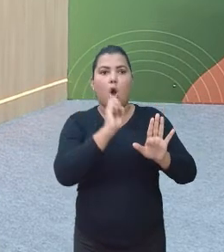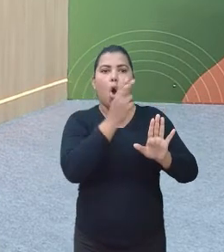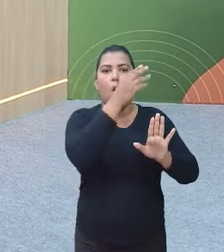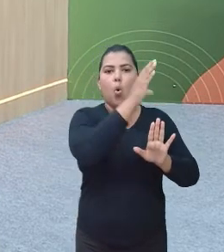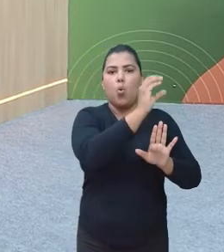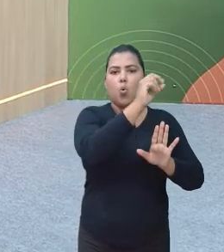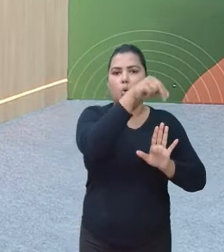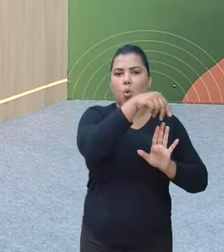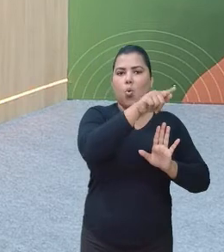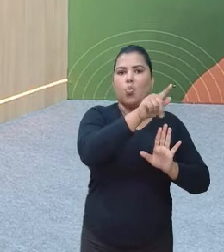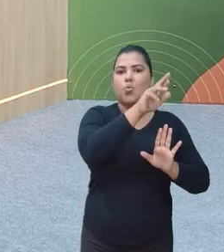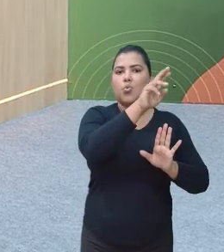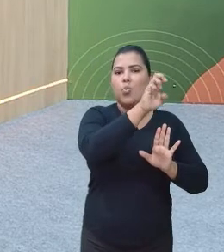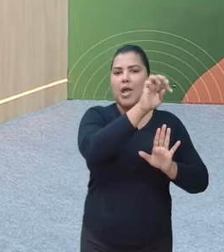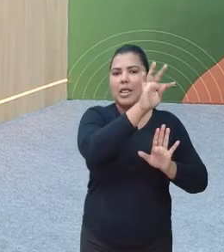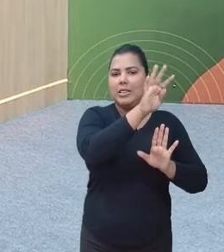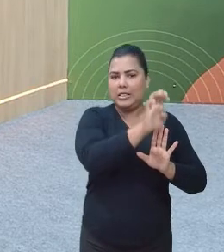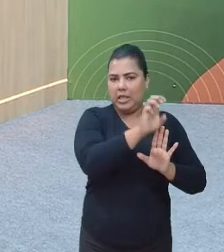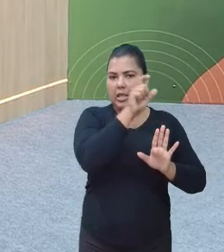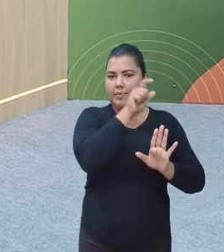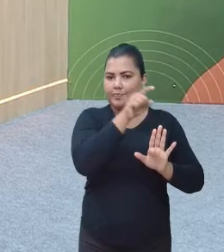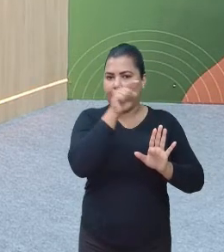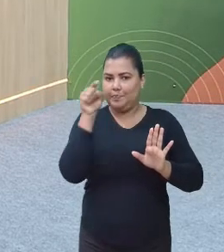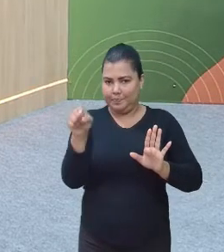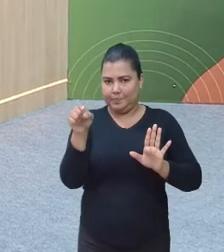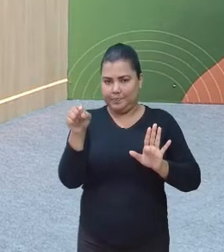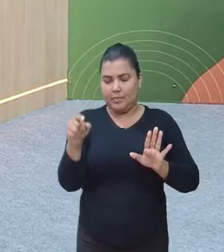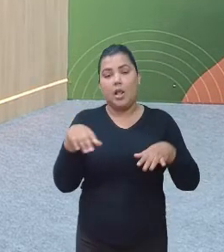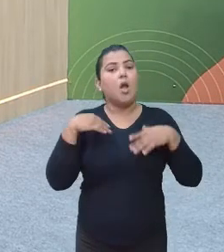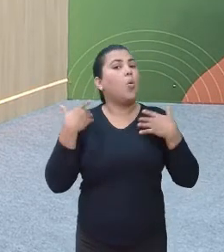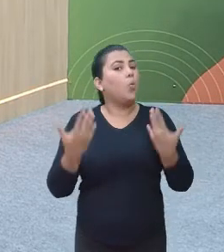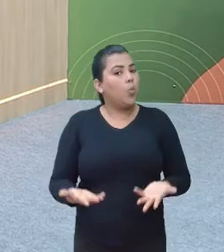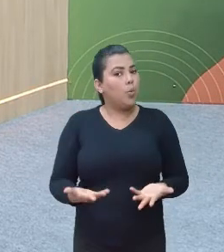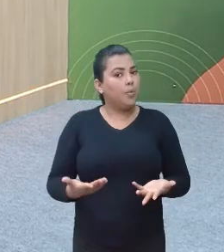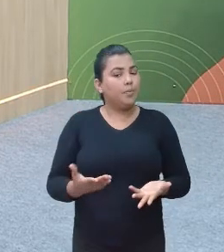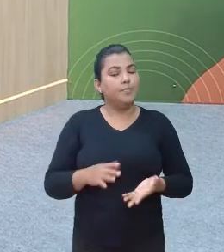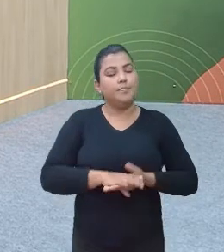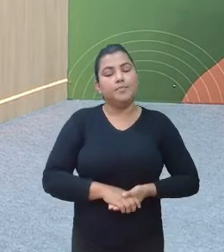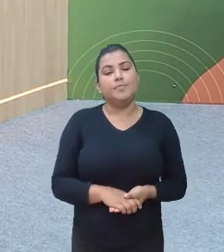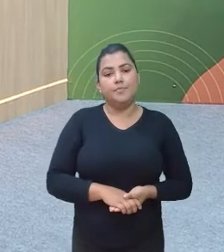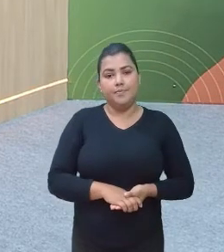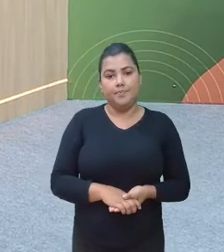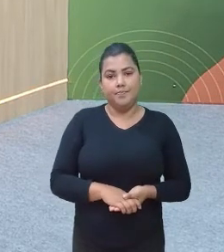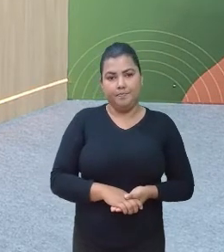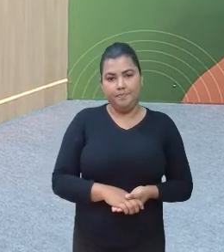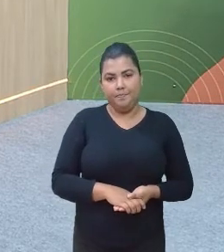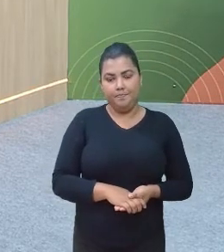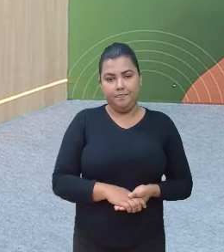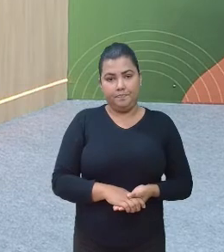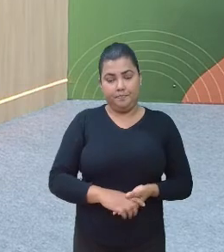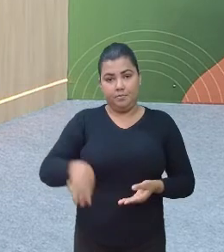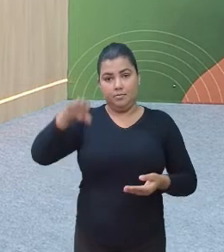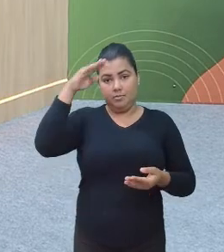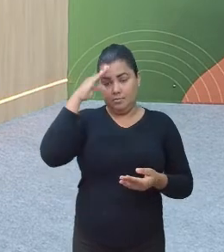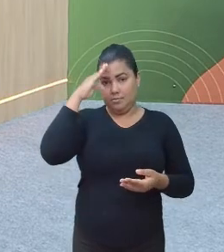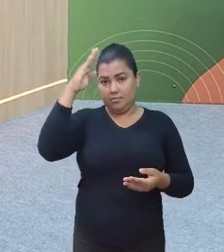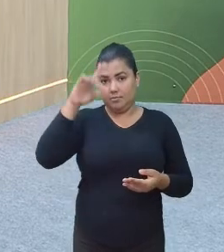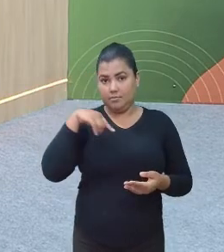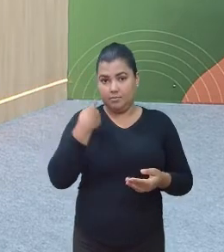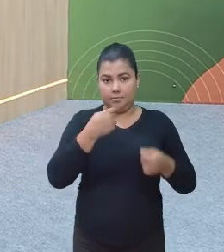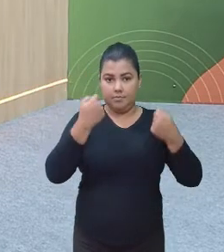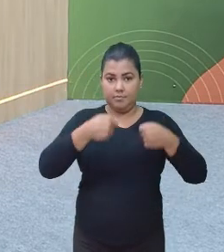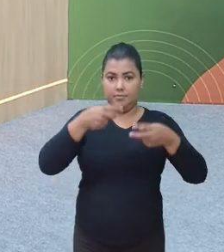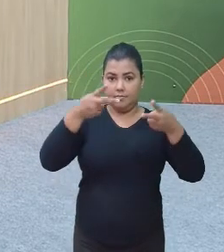foco maior para saber se são semelhantes ou não semelhantes, porque a gente vai perceber, principalmente na próxima aula,